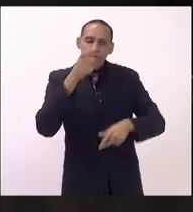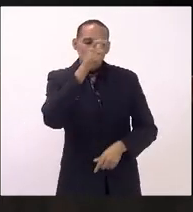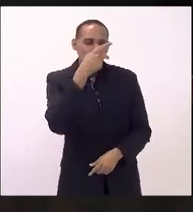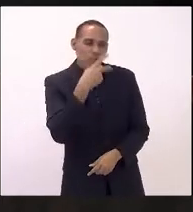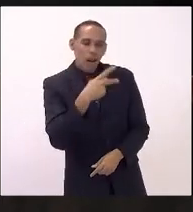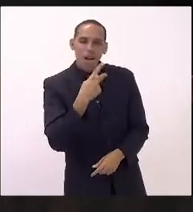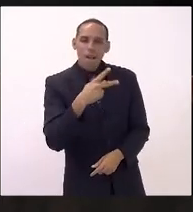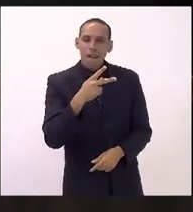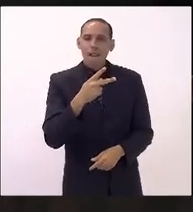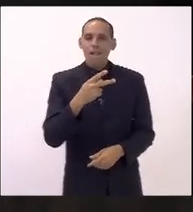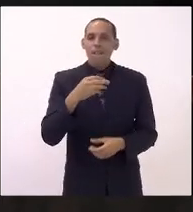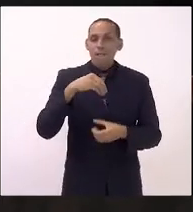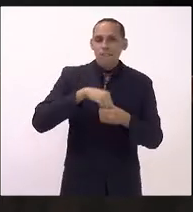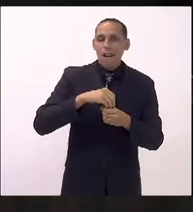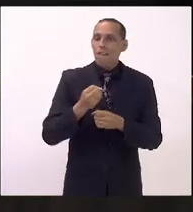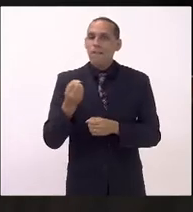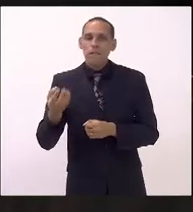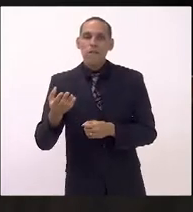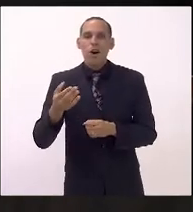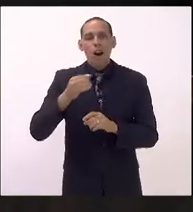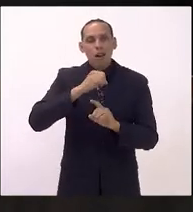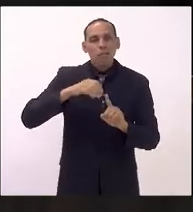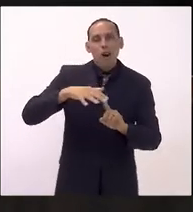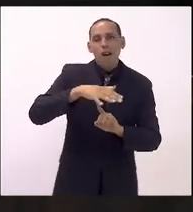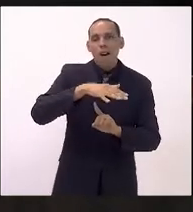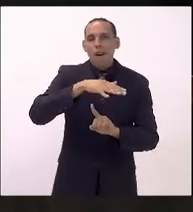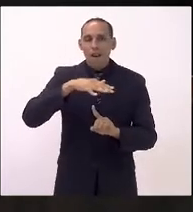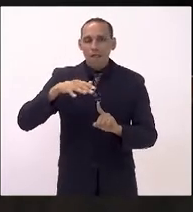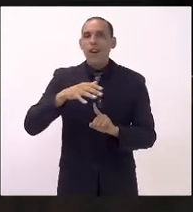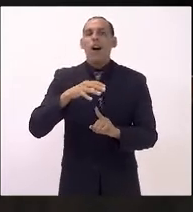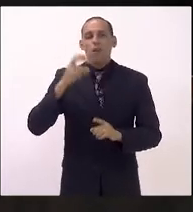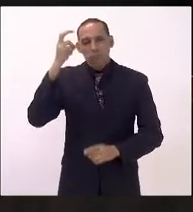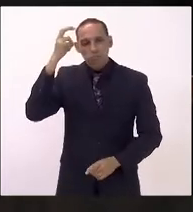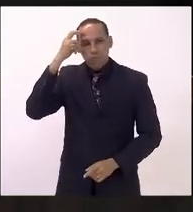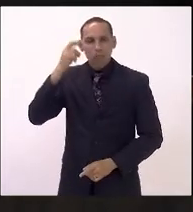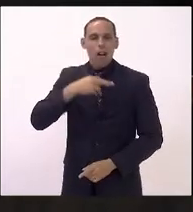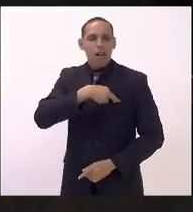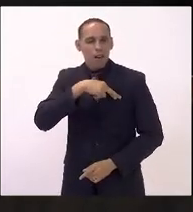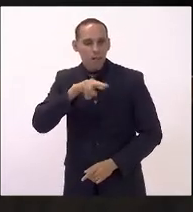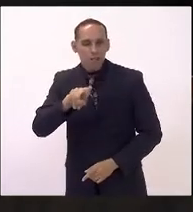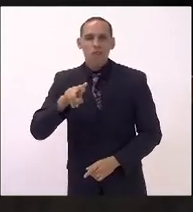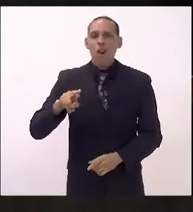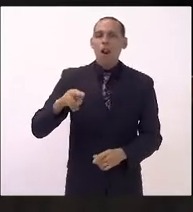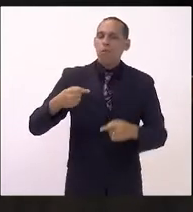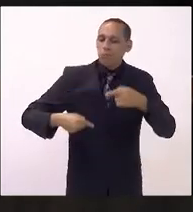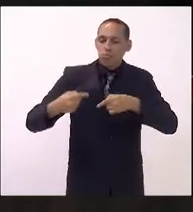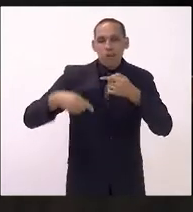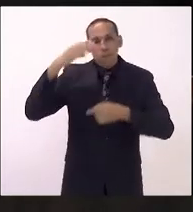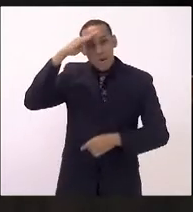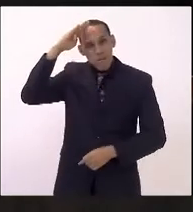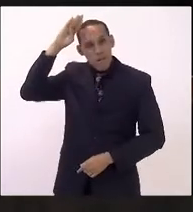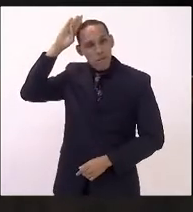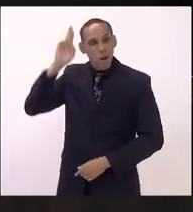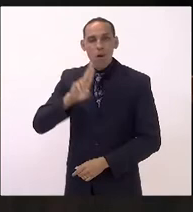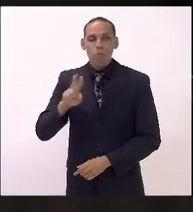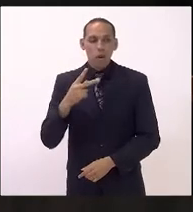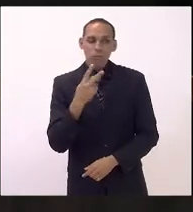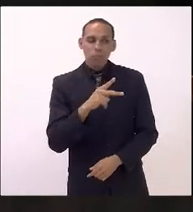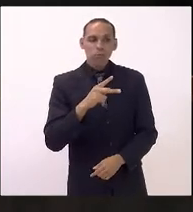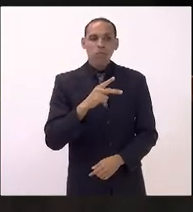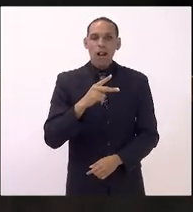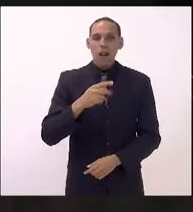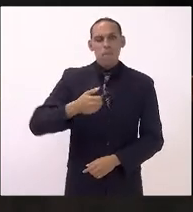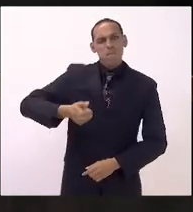e fora da esfera social, cultural, religiosa, política e acadêmica, o seu nome desponta como